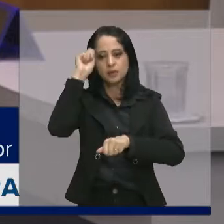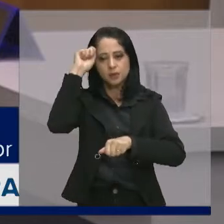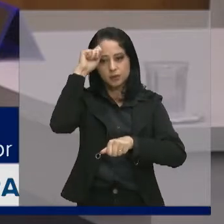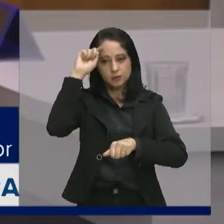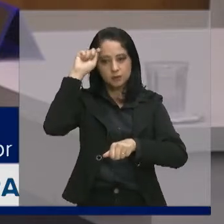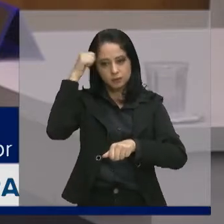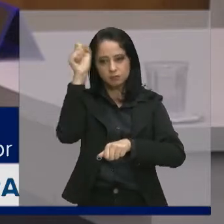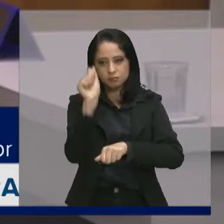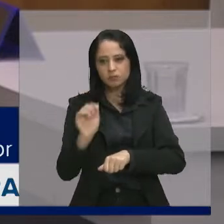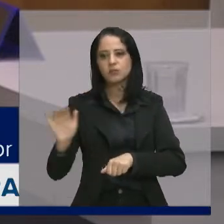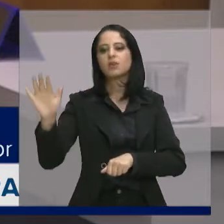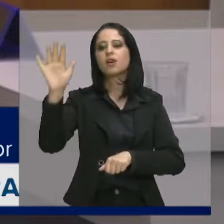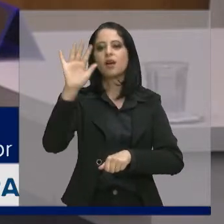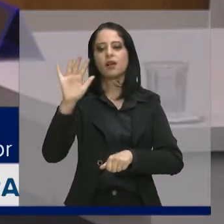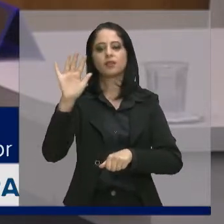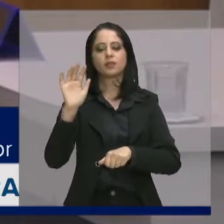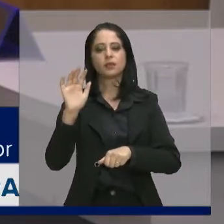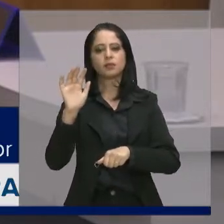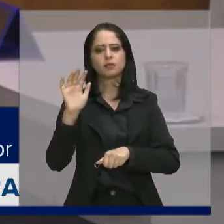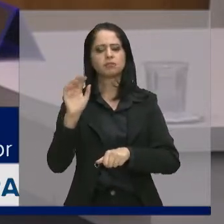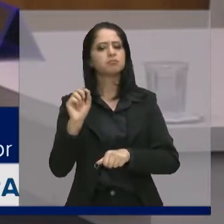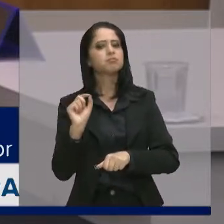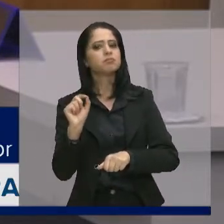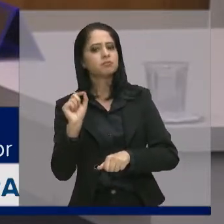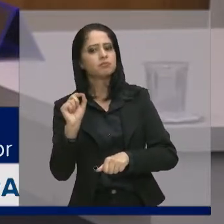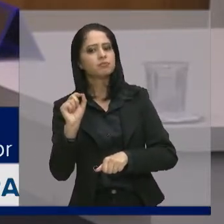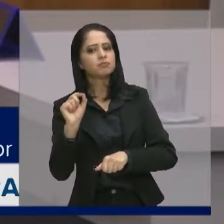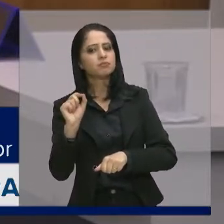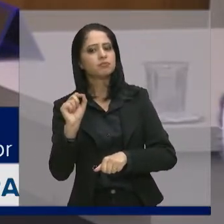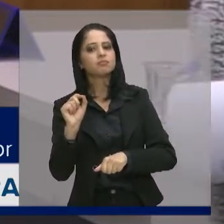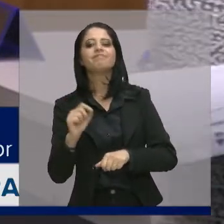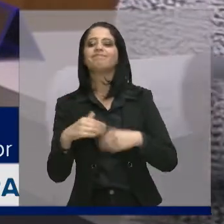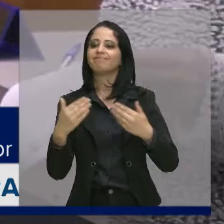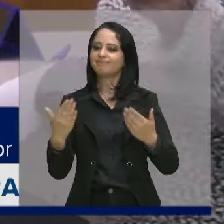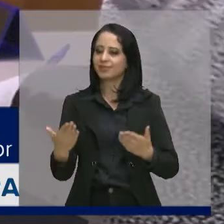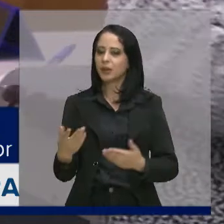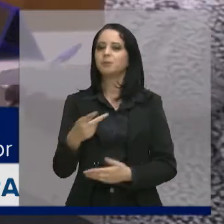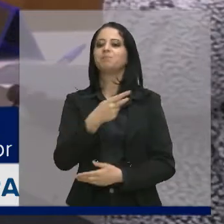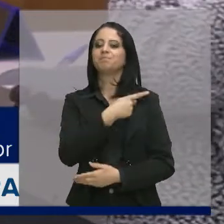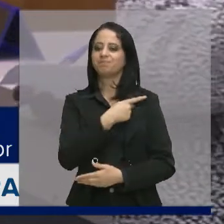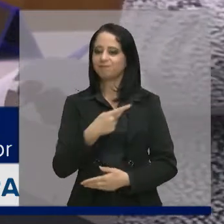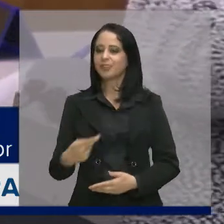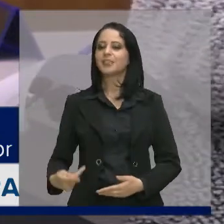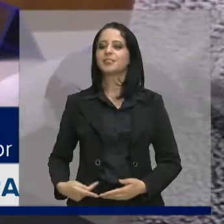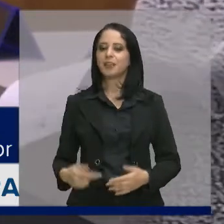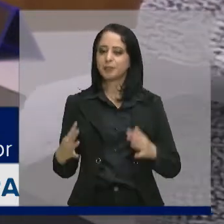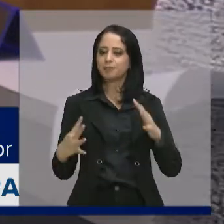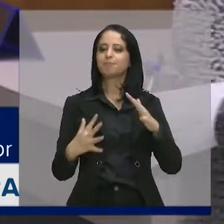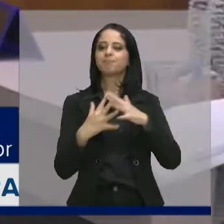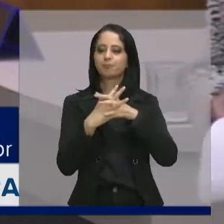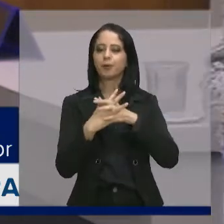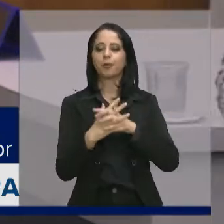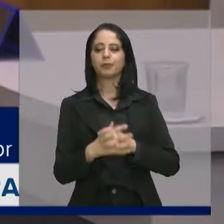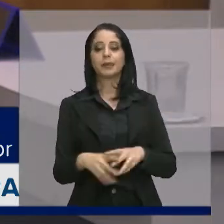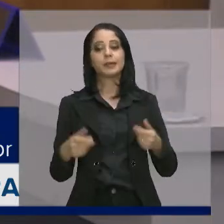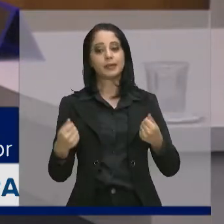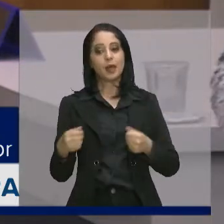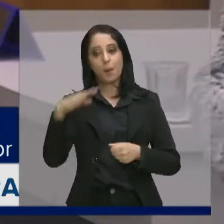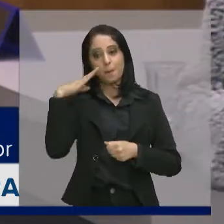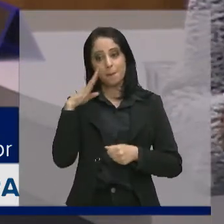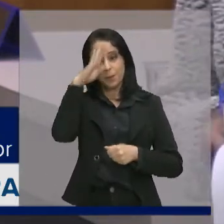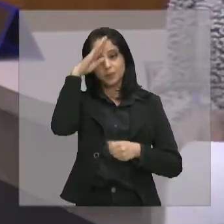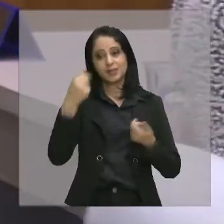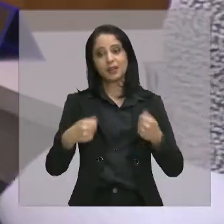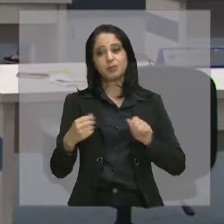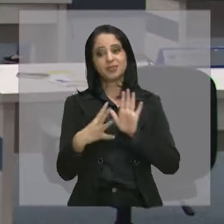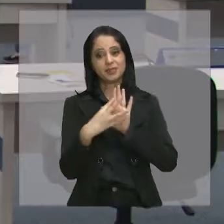é um bom exemplo. Oi? É isso que é presidente, né? Um bom exemplo aqui para o nosso neurônio, para ele poder seguir. Tá? Muito